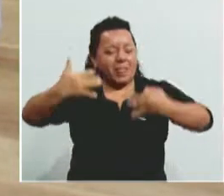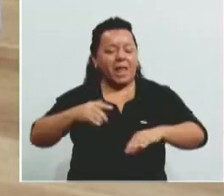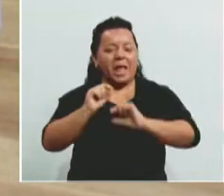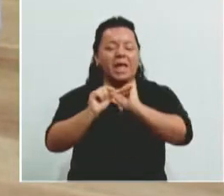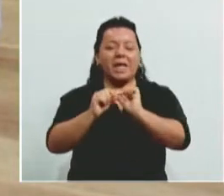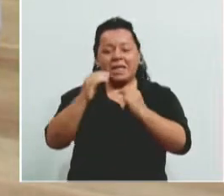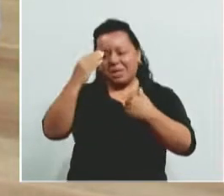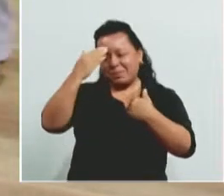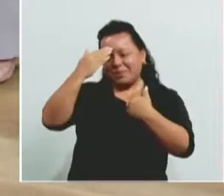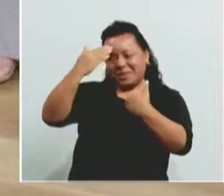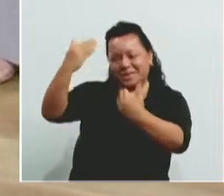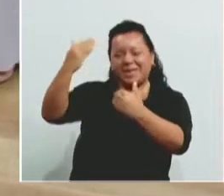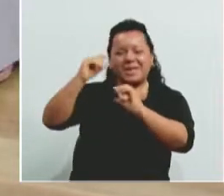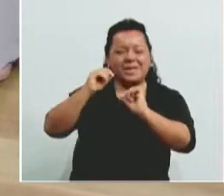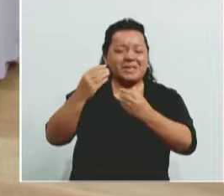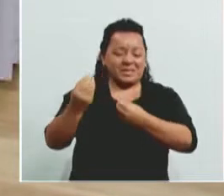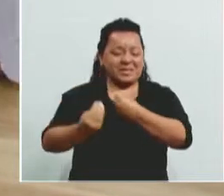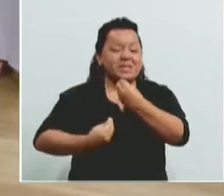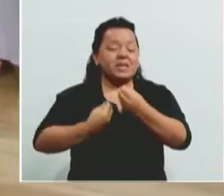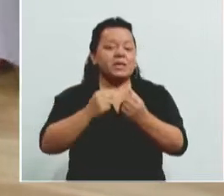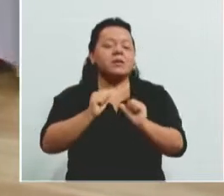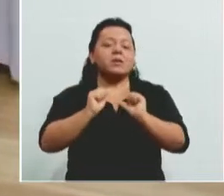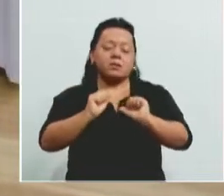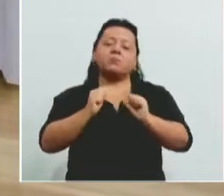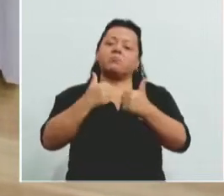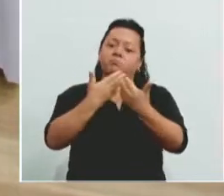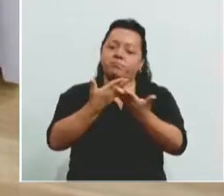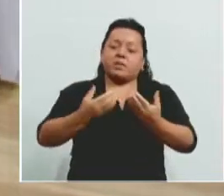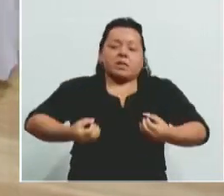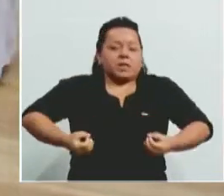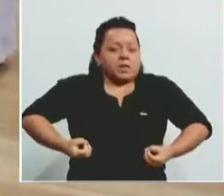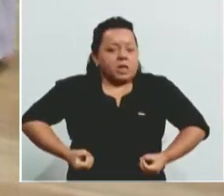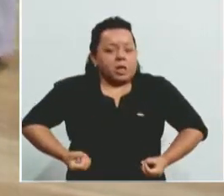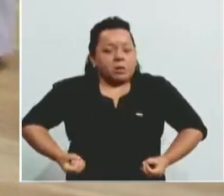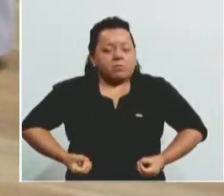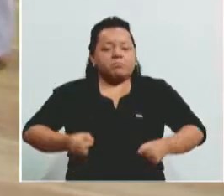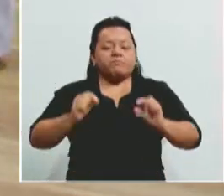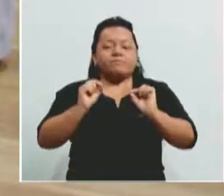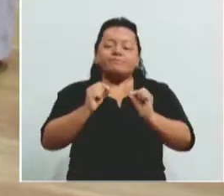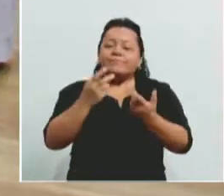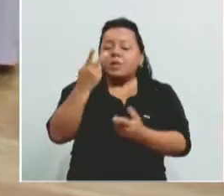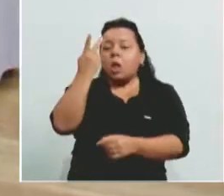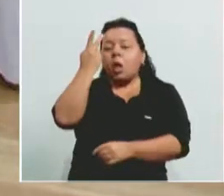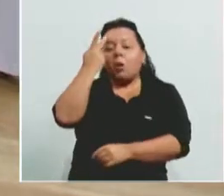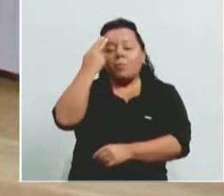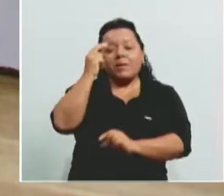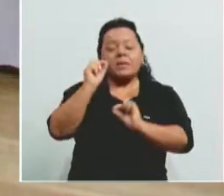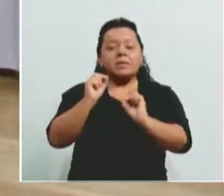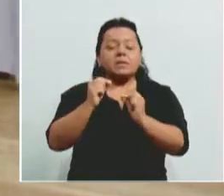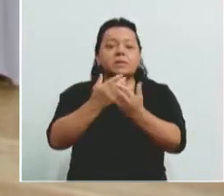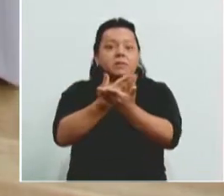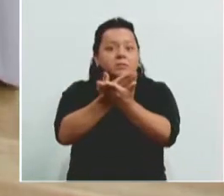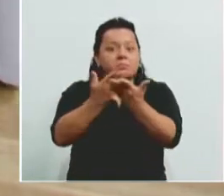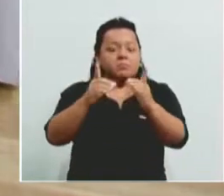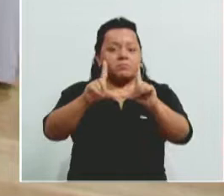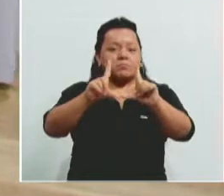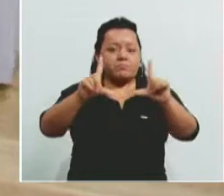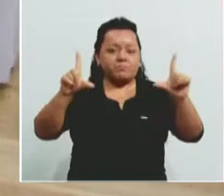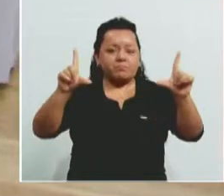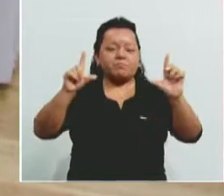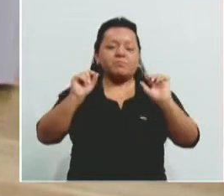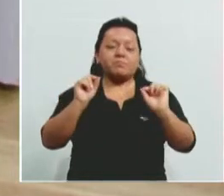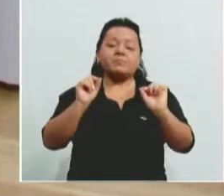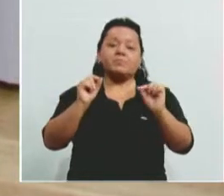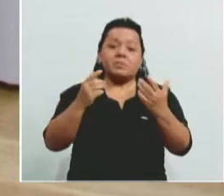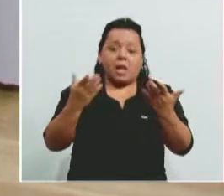disposta. A gente percebeu que a endometriose, por mais comum que seja, ela ganhou mais notoriedade recentemente por